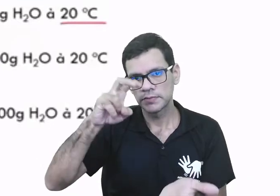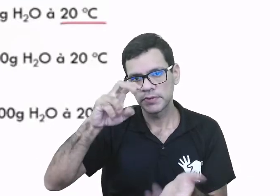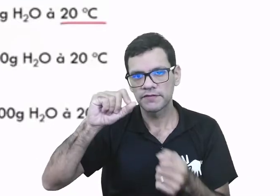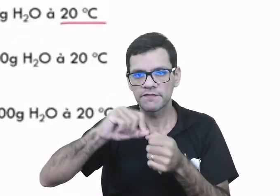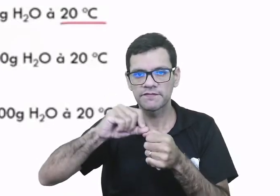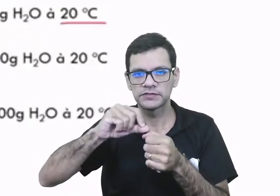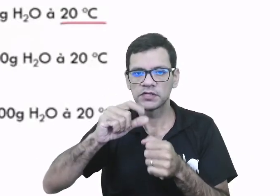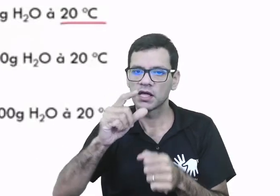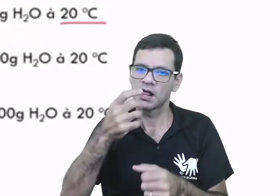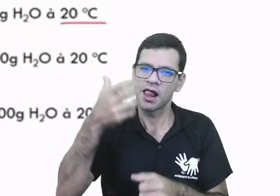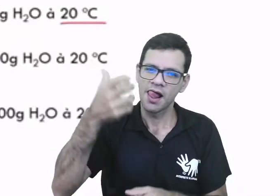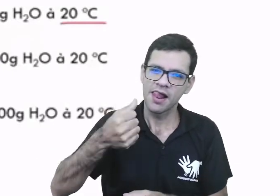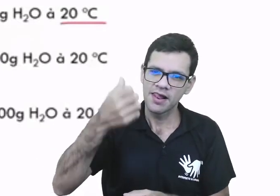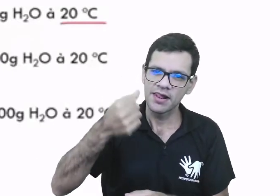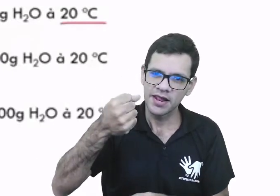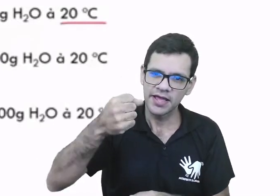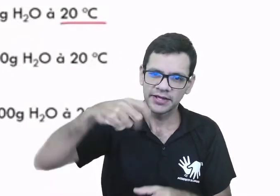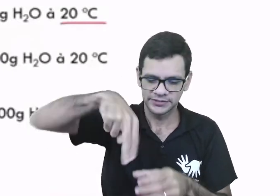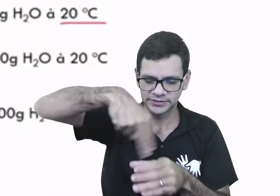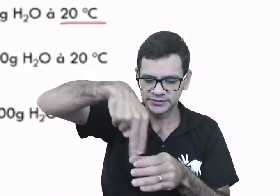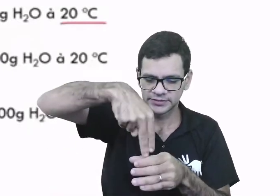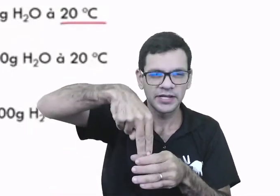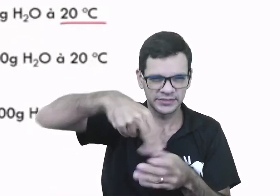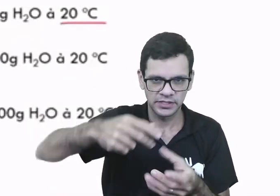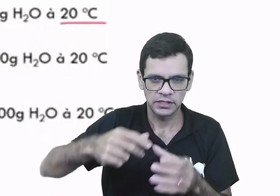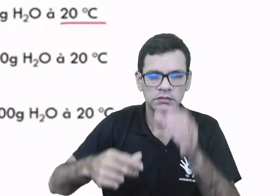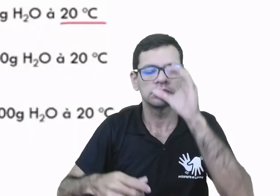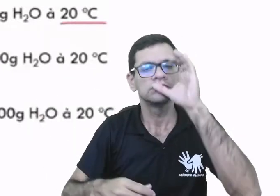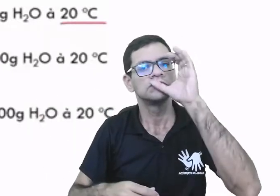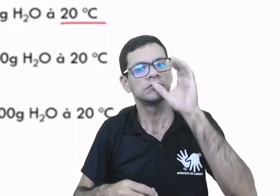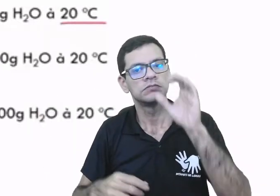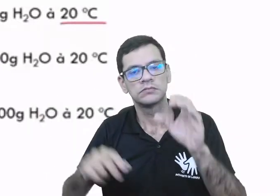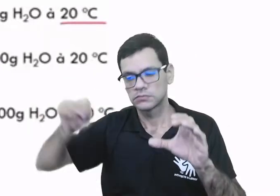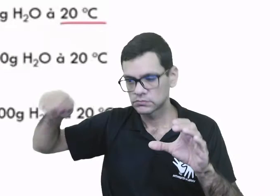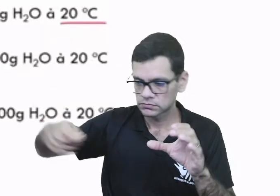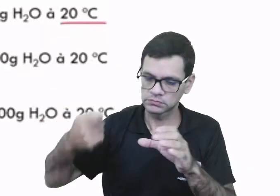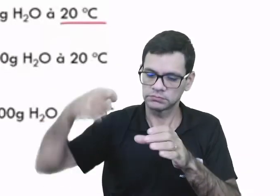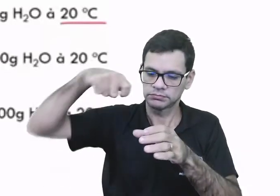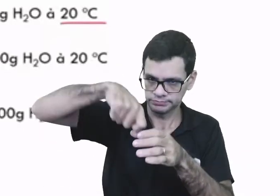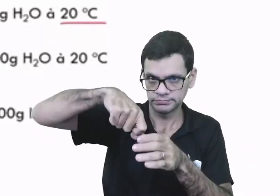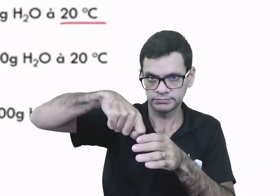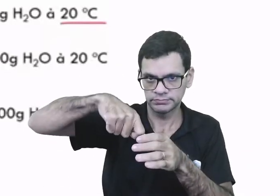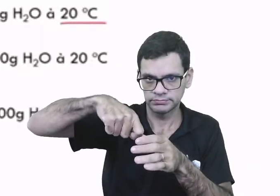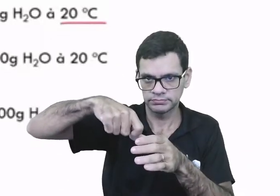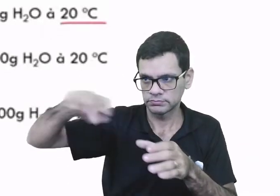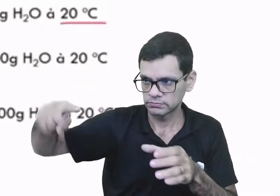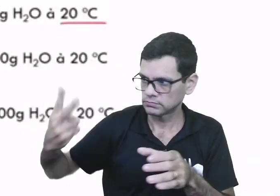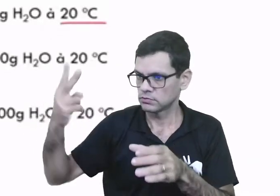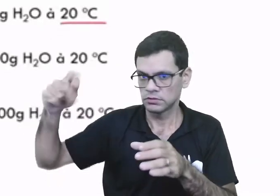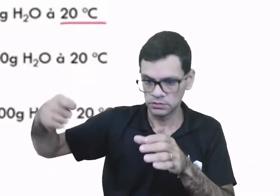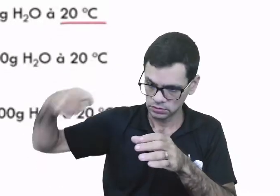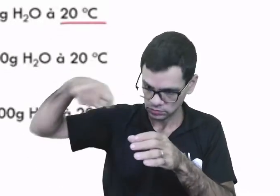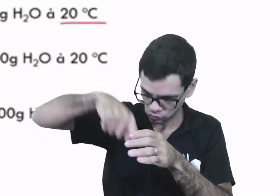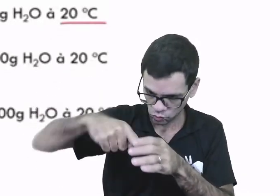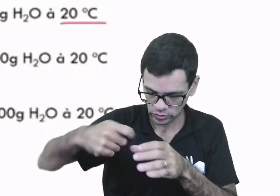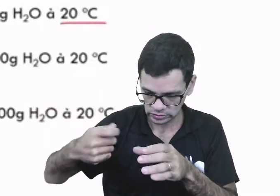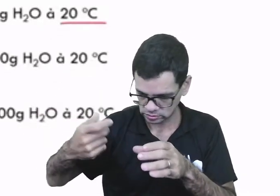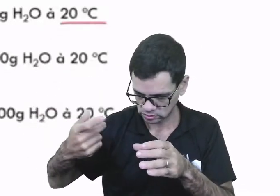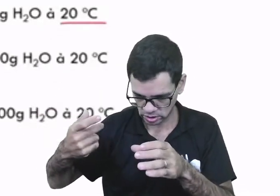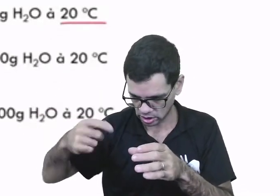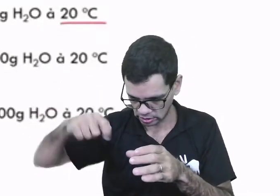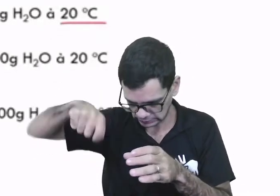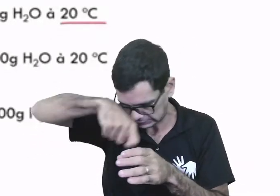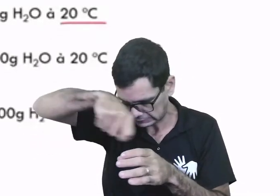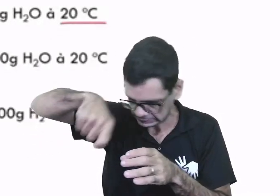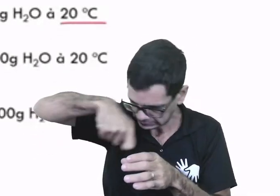Nescau, né? Vocês tomam Nescau? Aí você coloca uma colher. Você coloca duas. Chega uma hora que não solubiliza